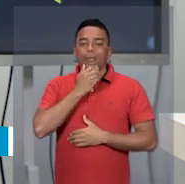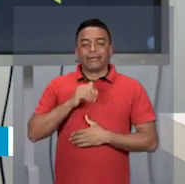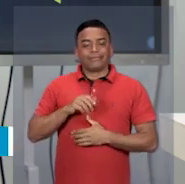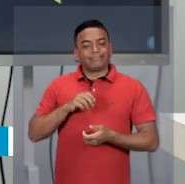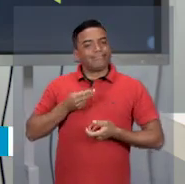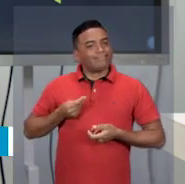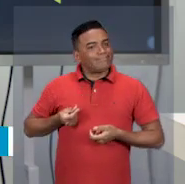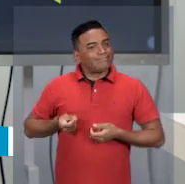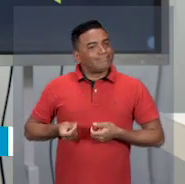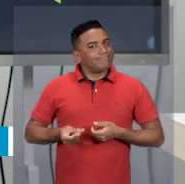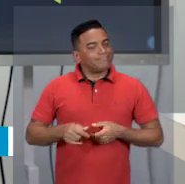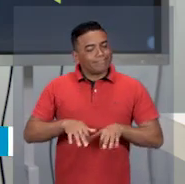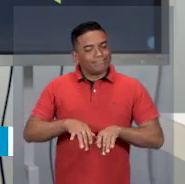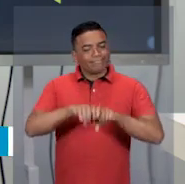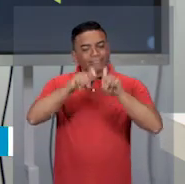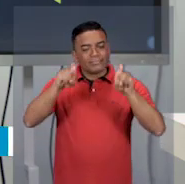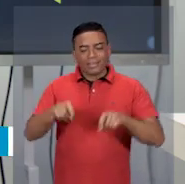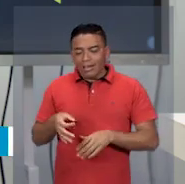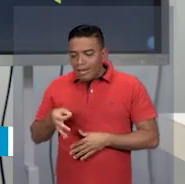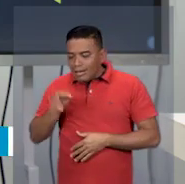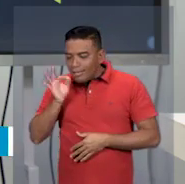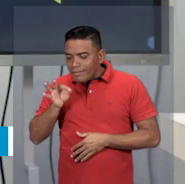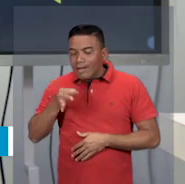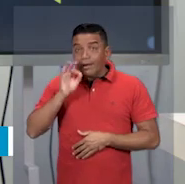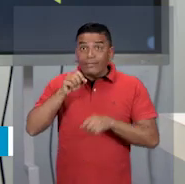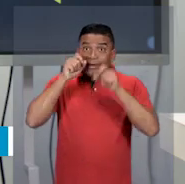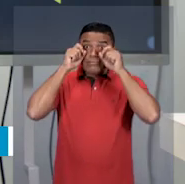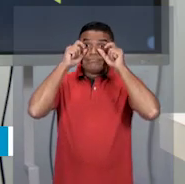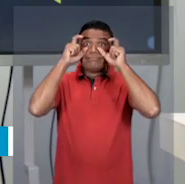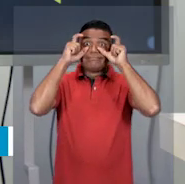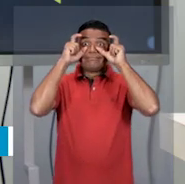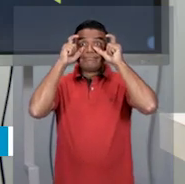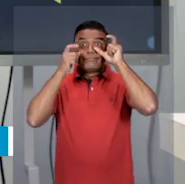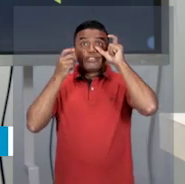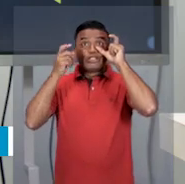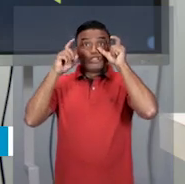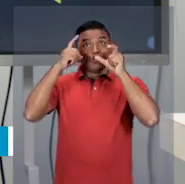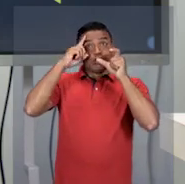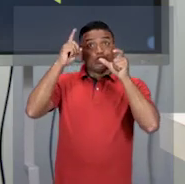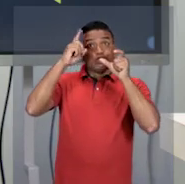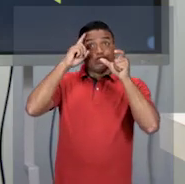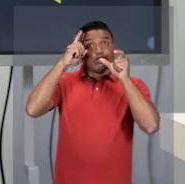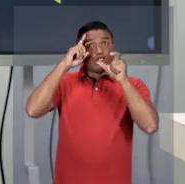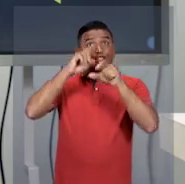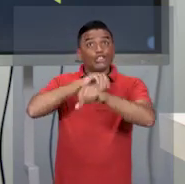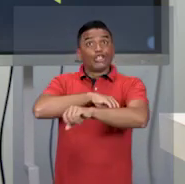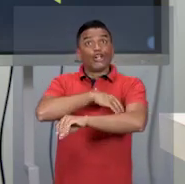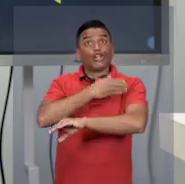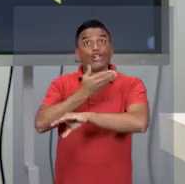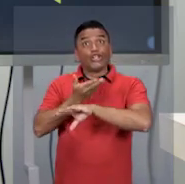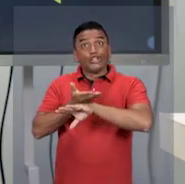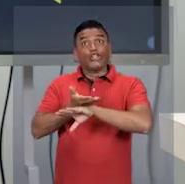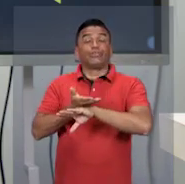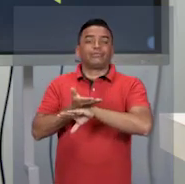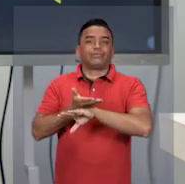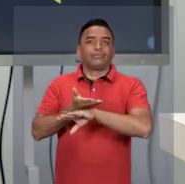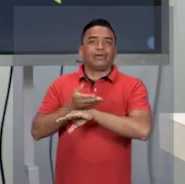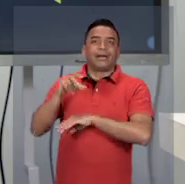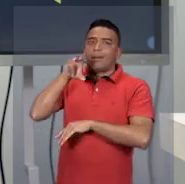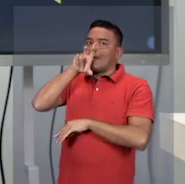computador, bebendo café, acordado talvez há dias, e nem percebeu, conversando com um papagaio que já